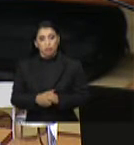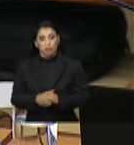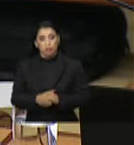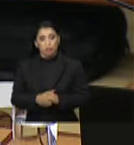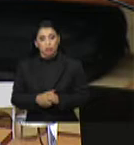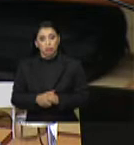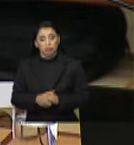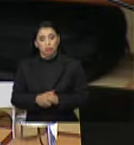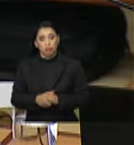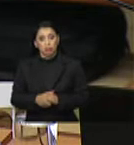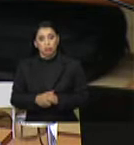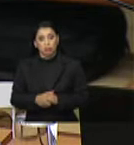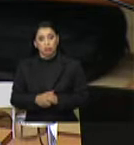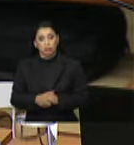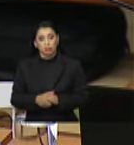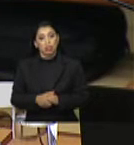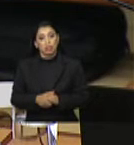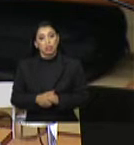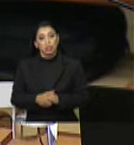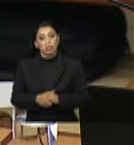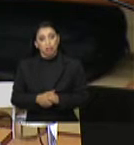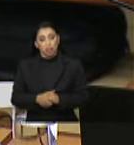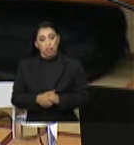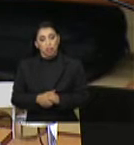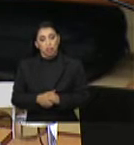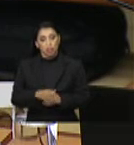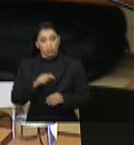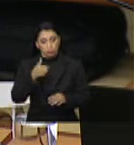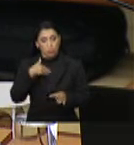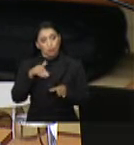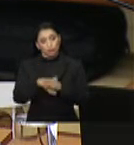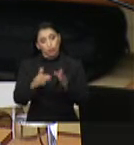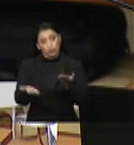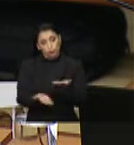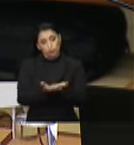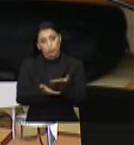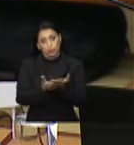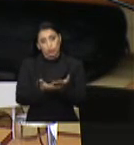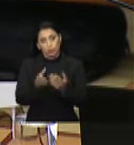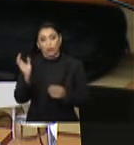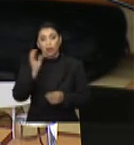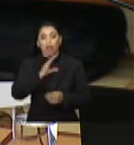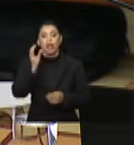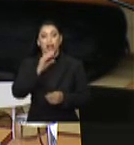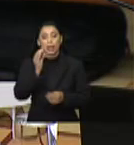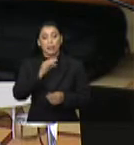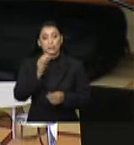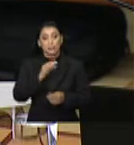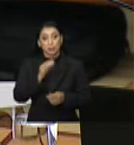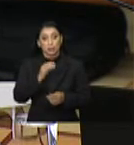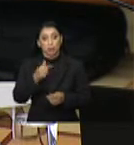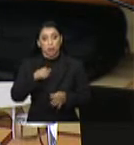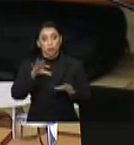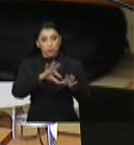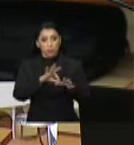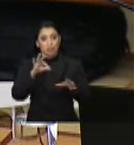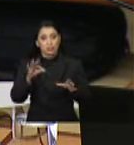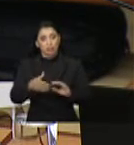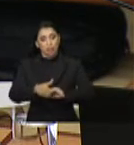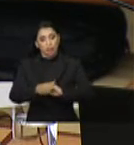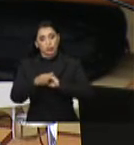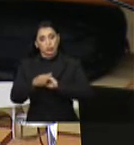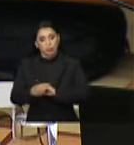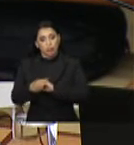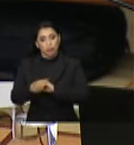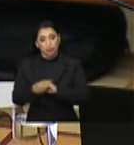me permitir eu serei rapidíssima Faria juntada do Meu voto que é breve Mas como eu destaquei cumprimentando mais